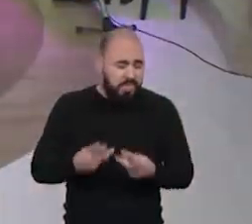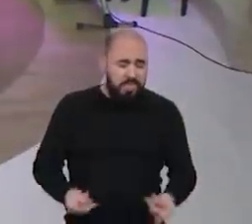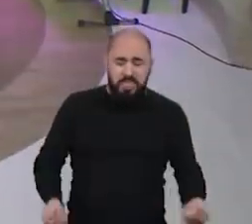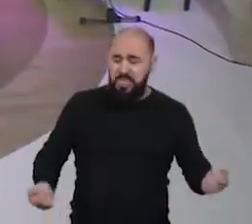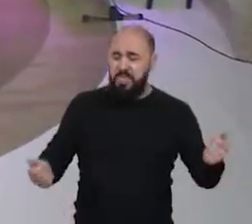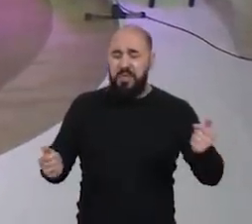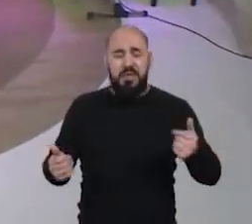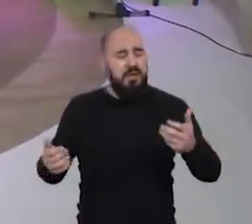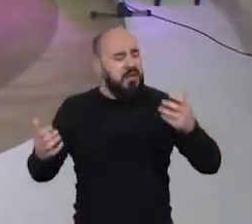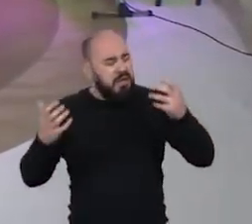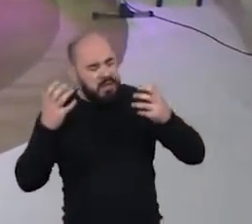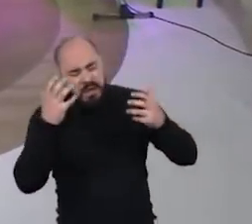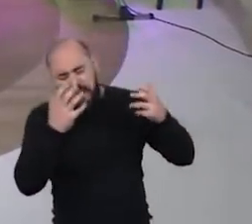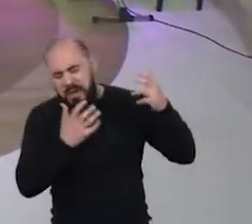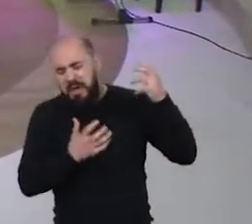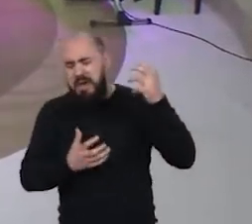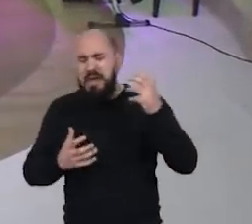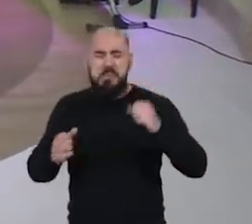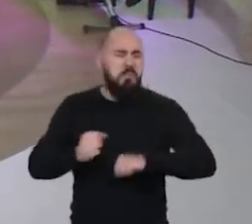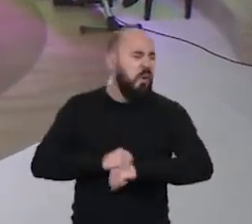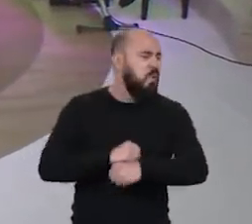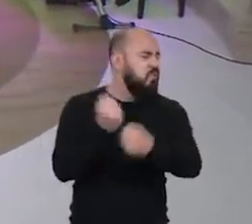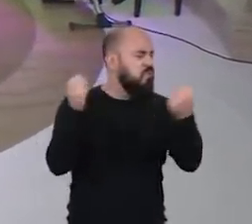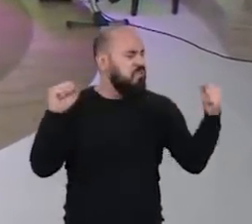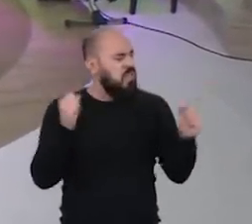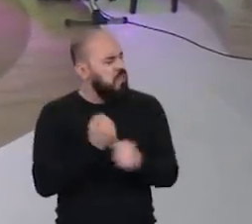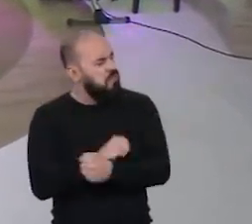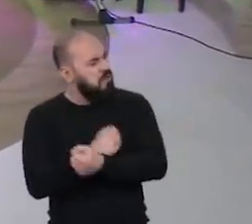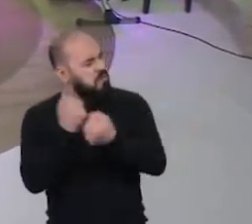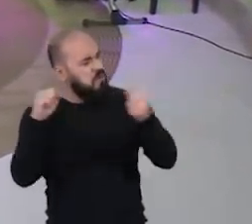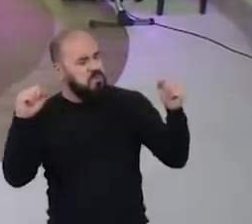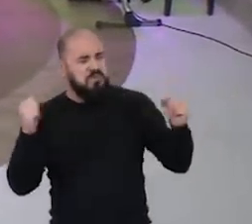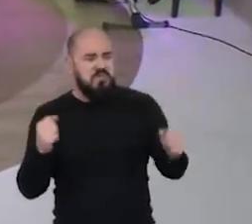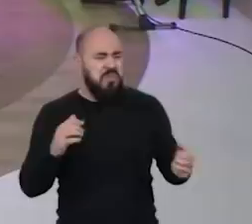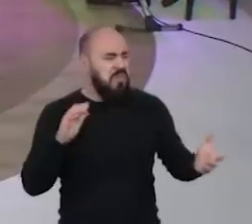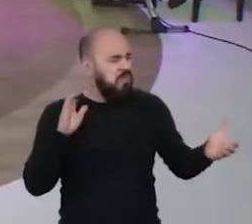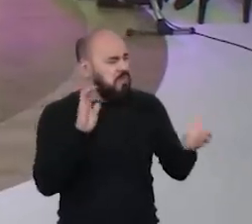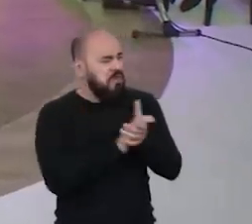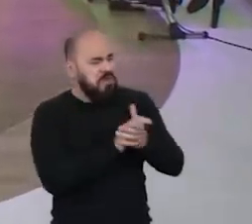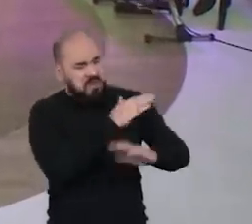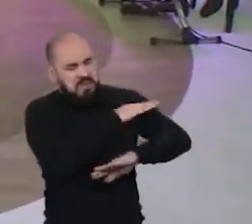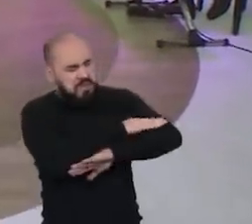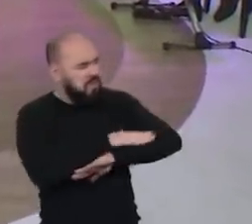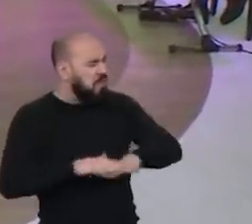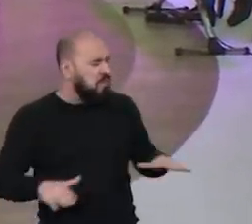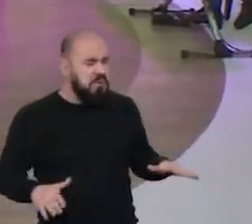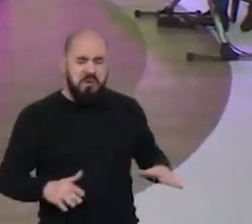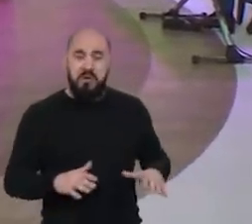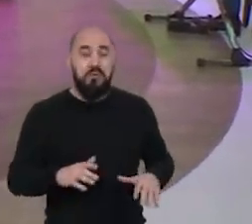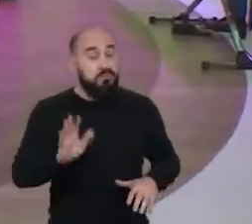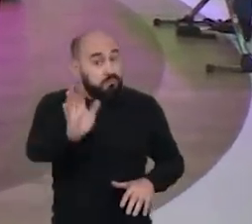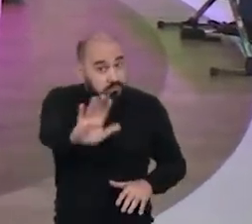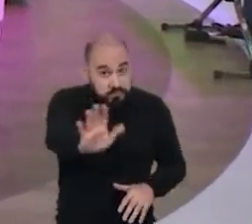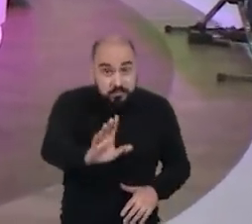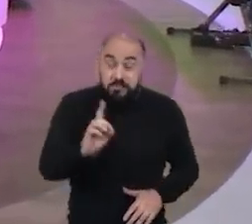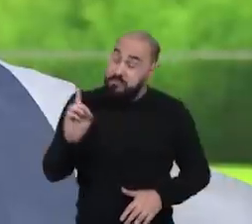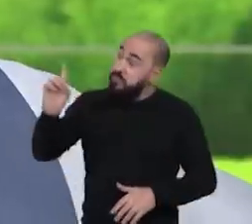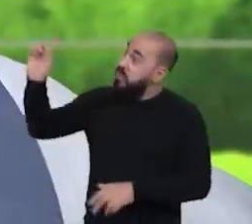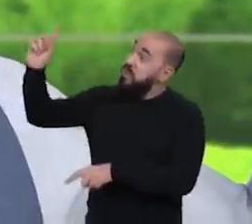é impossível recomeçar, saiba, Deus tudo